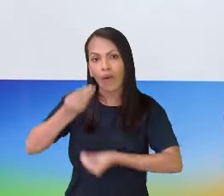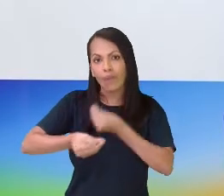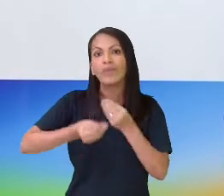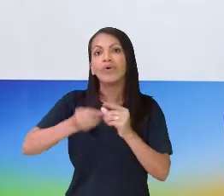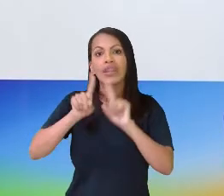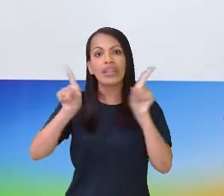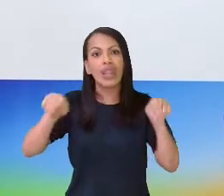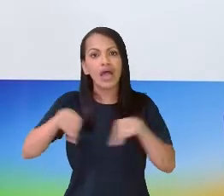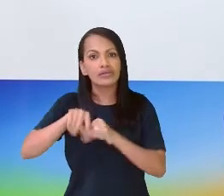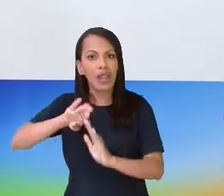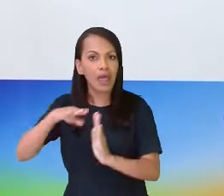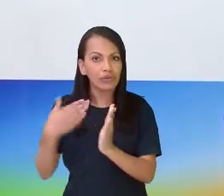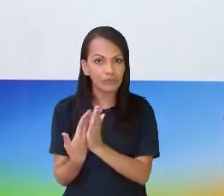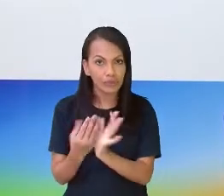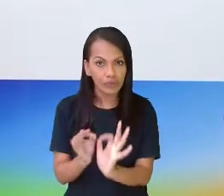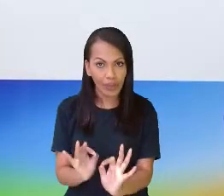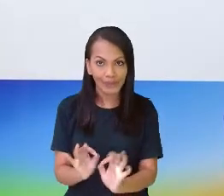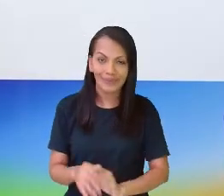regular.